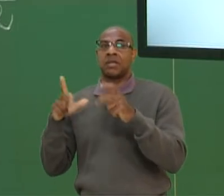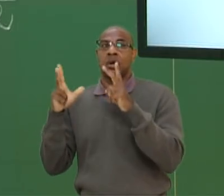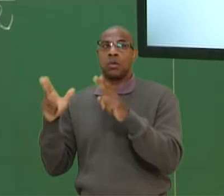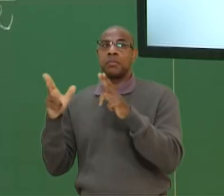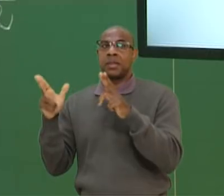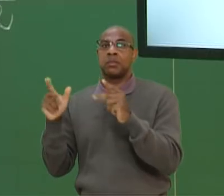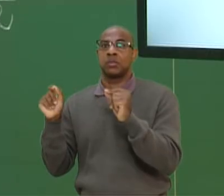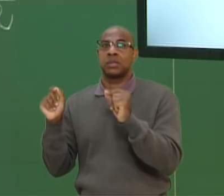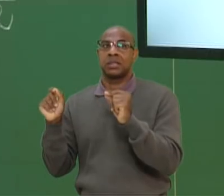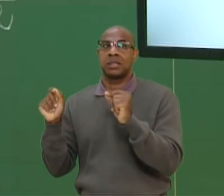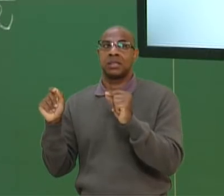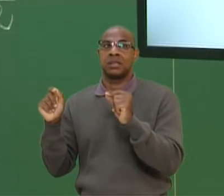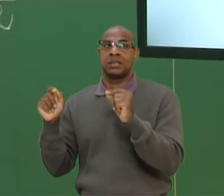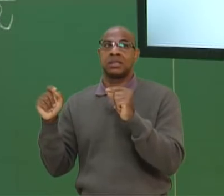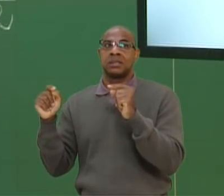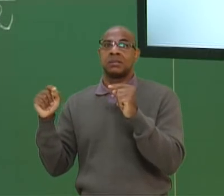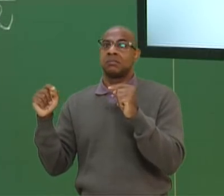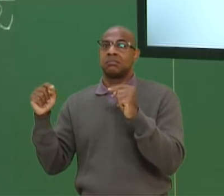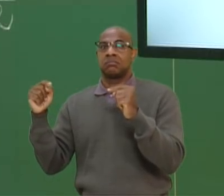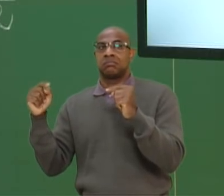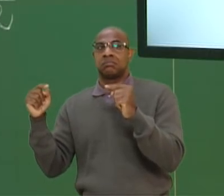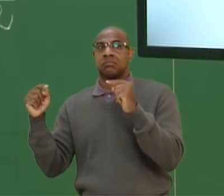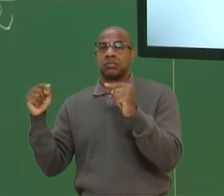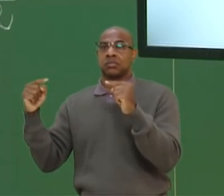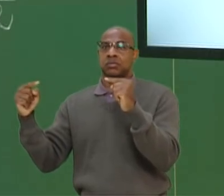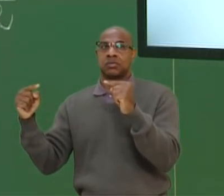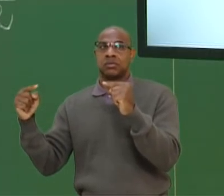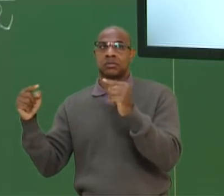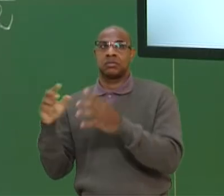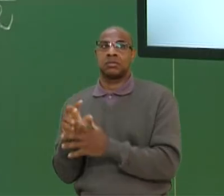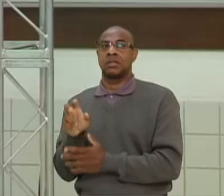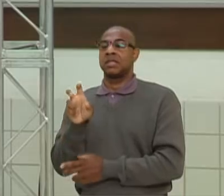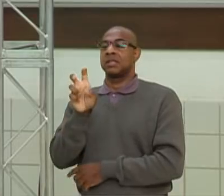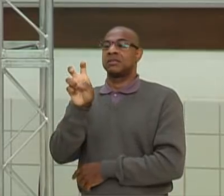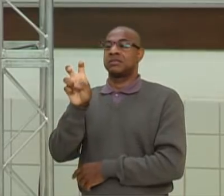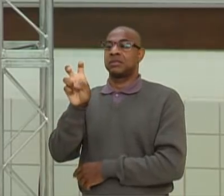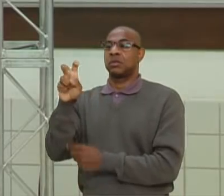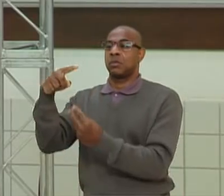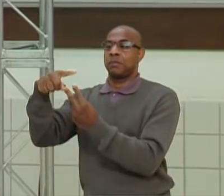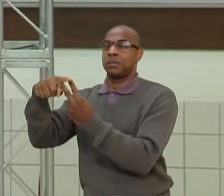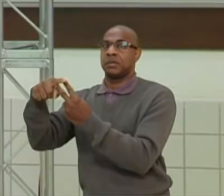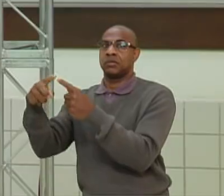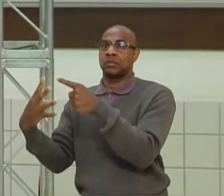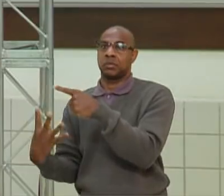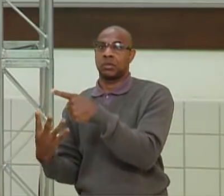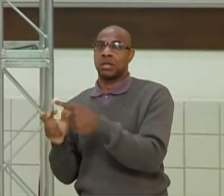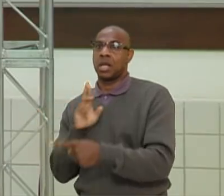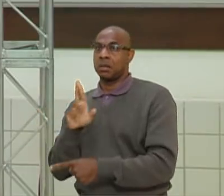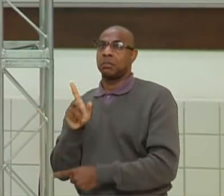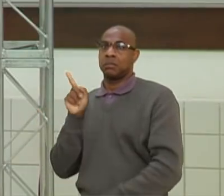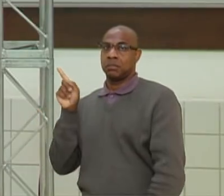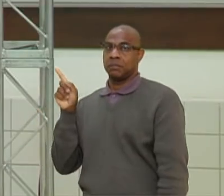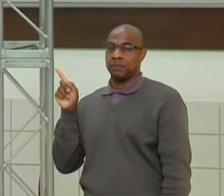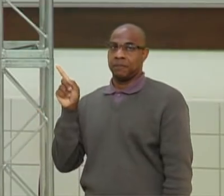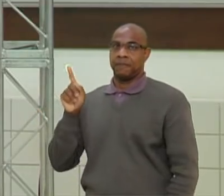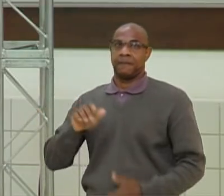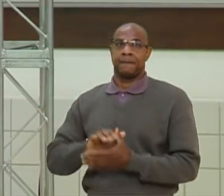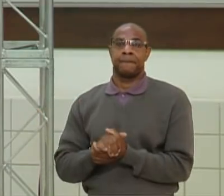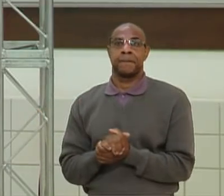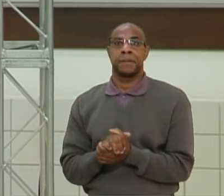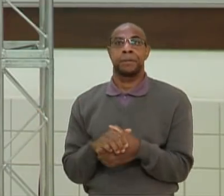mesmo sinal, vai ser para 5π sobre 4. A nossa resposta, então, 5π sobre